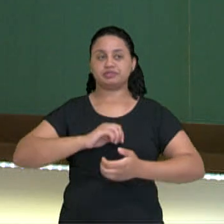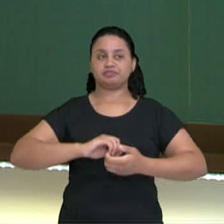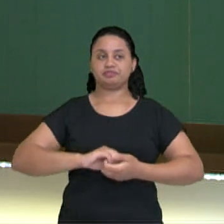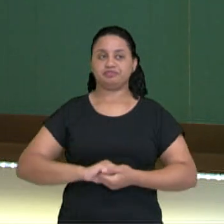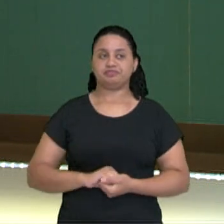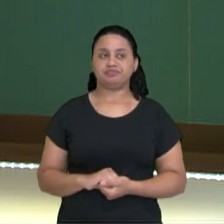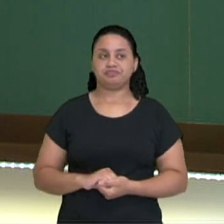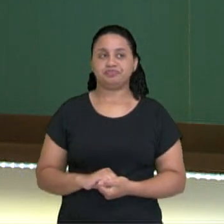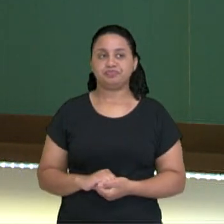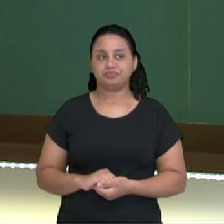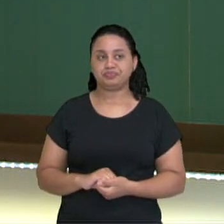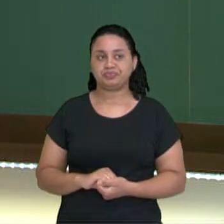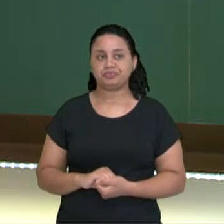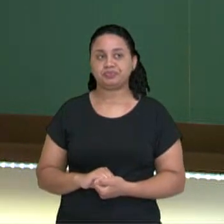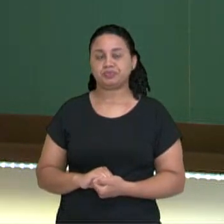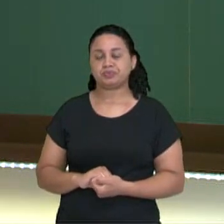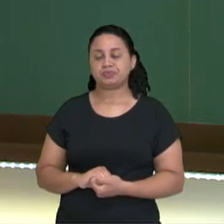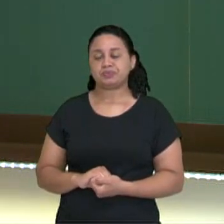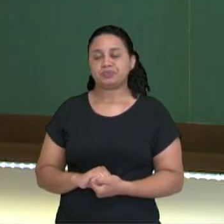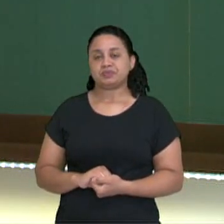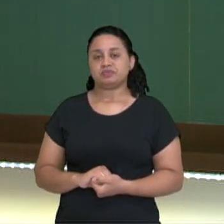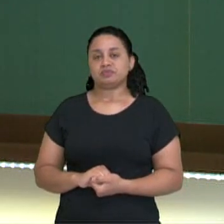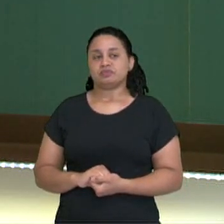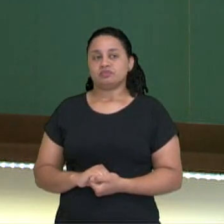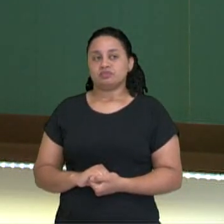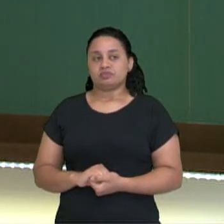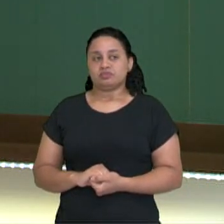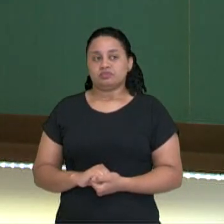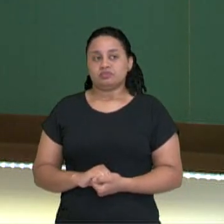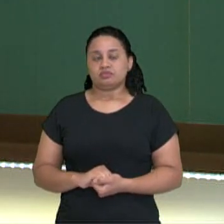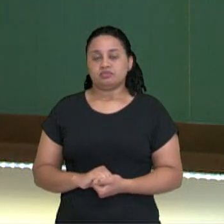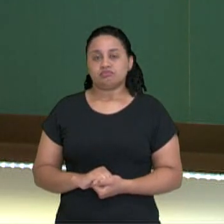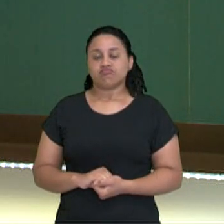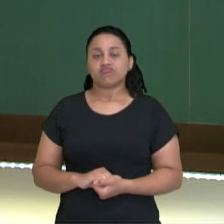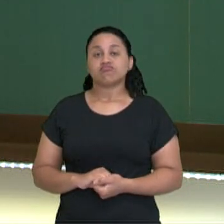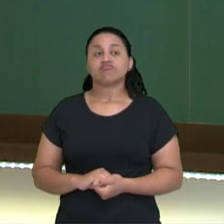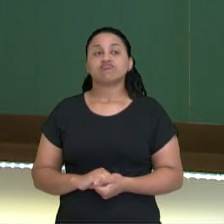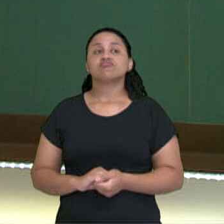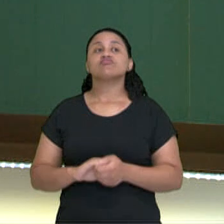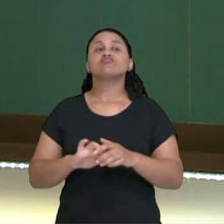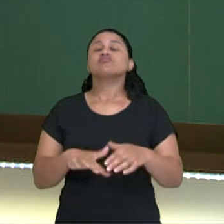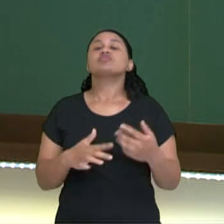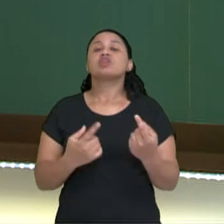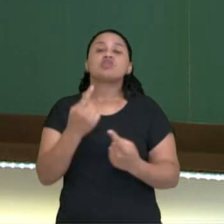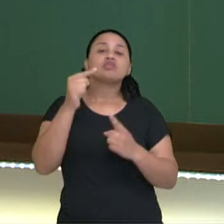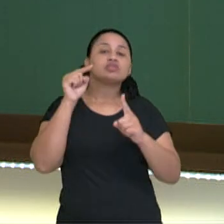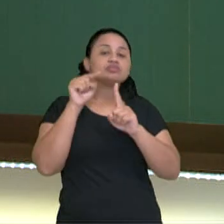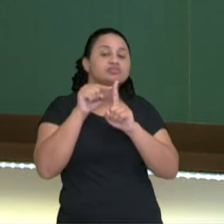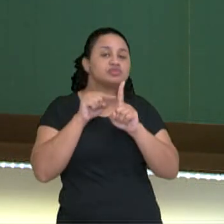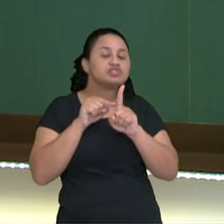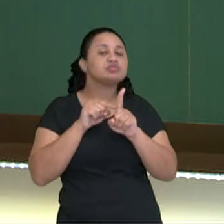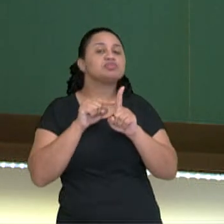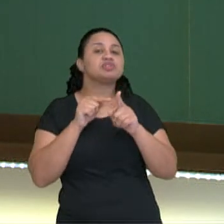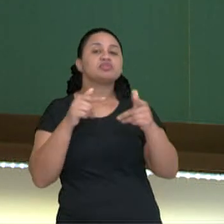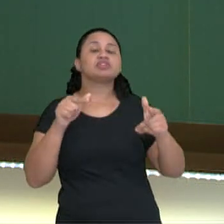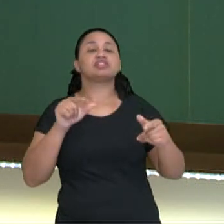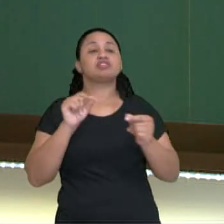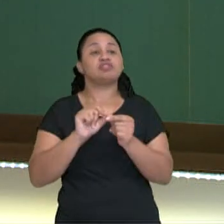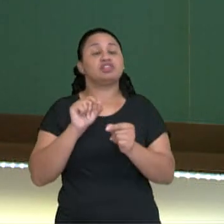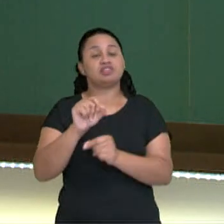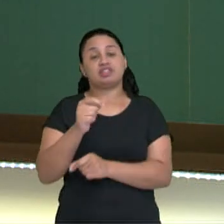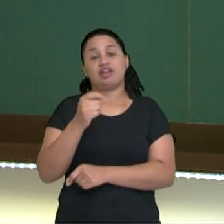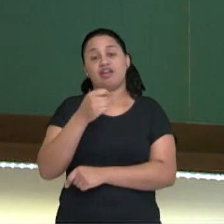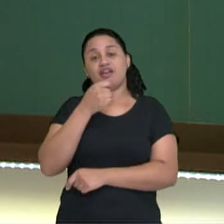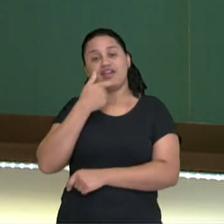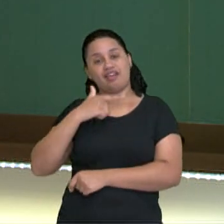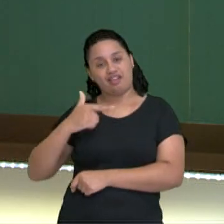What kind of things make you laugh? Então, que tipo de coisa faz você dar